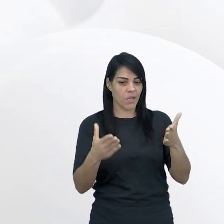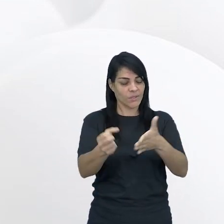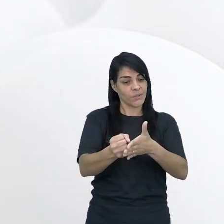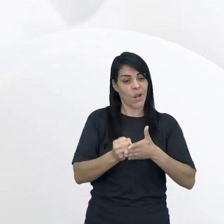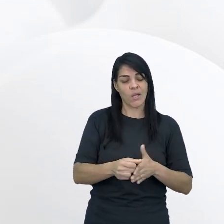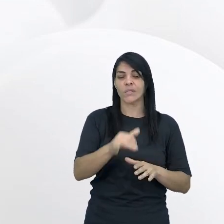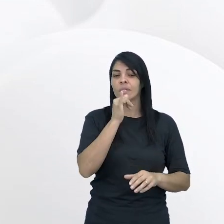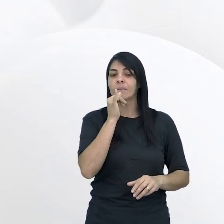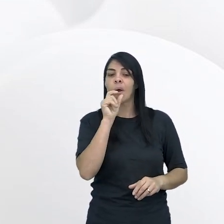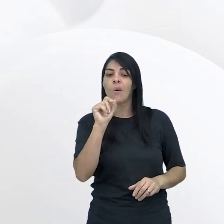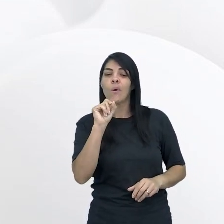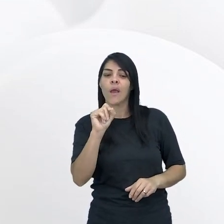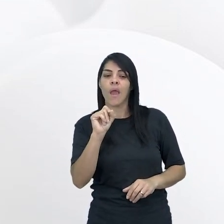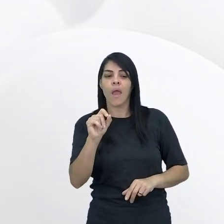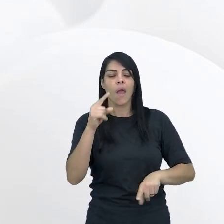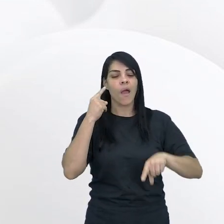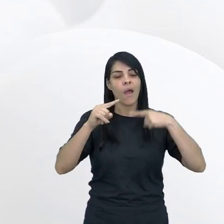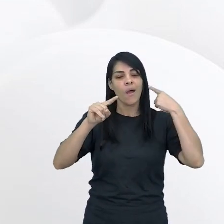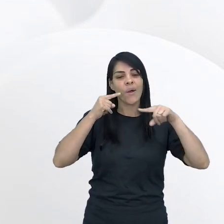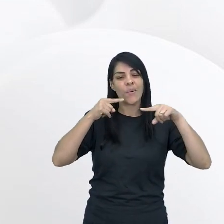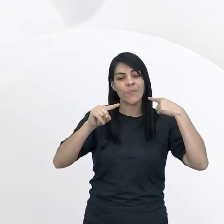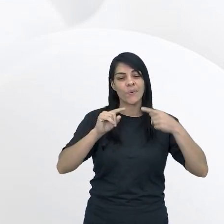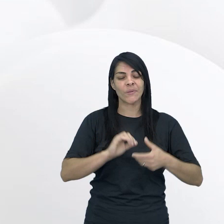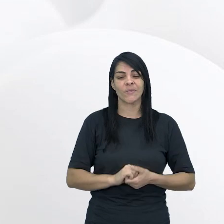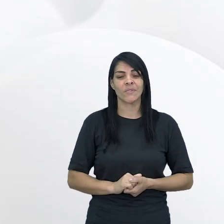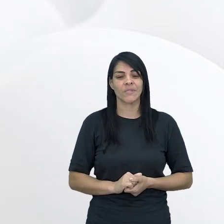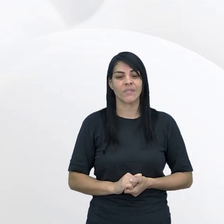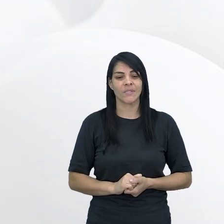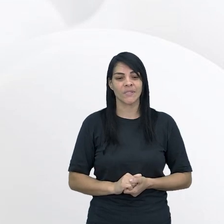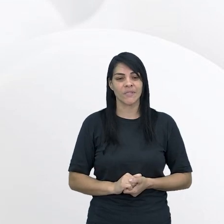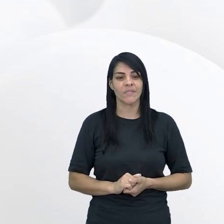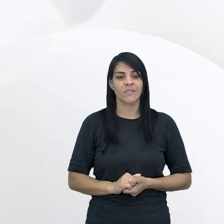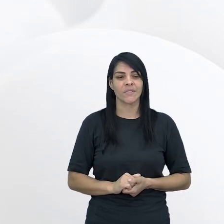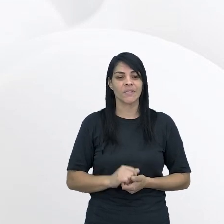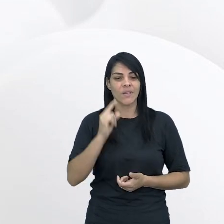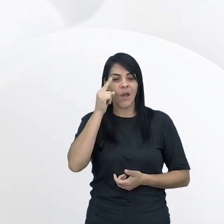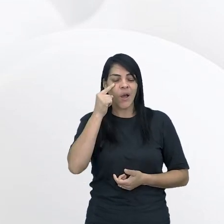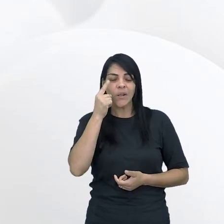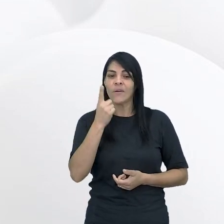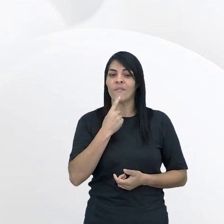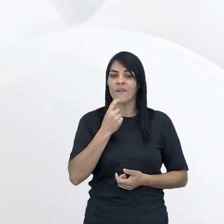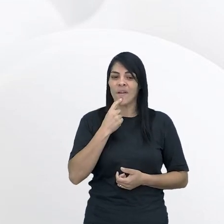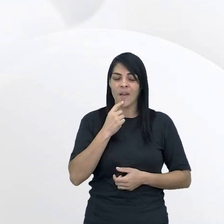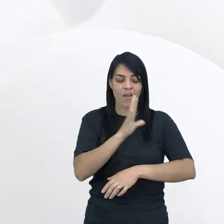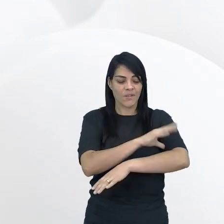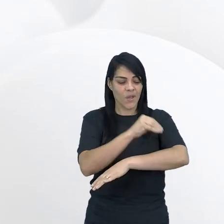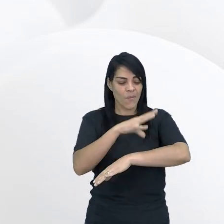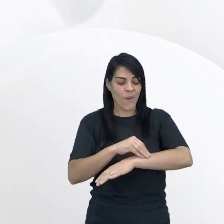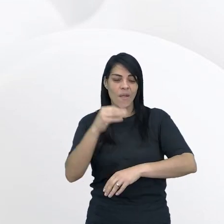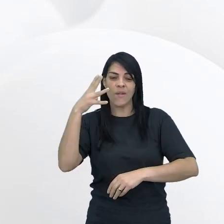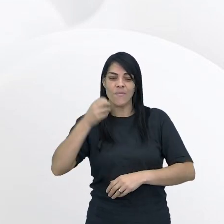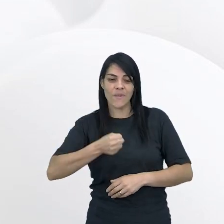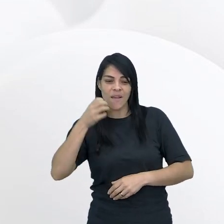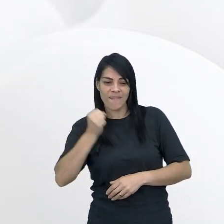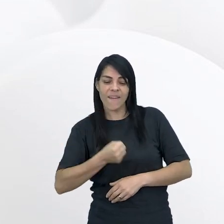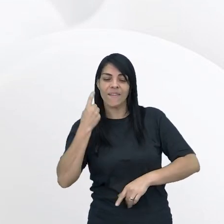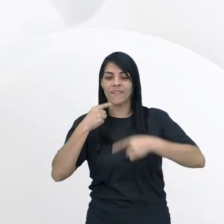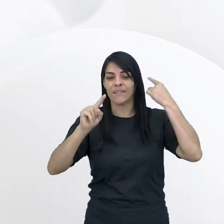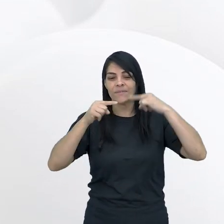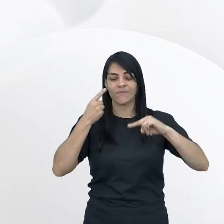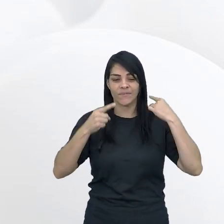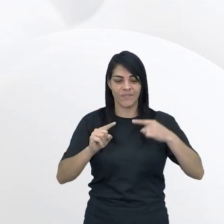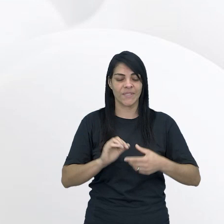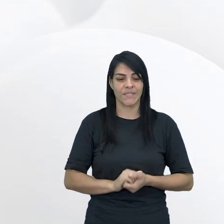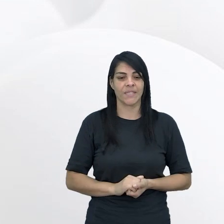exemplo a música, aquela de olhos vermelhos, de pelo branco. A gente não pegou uma